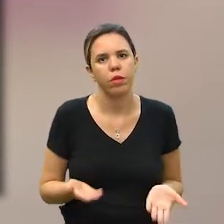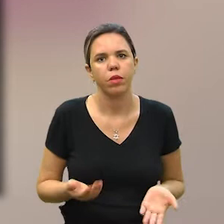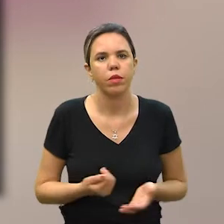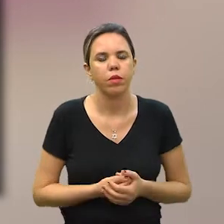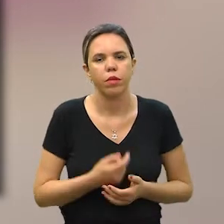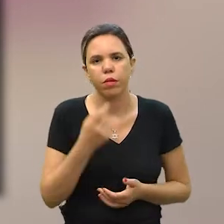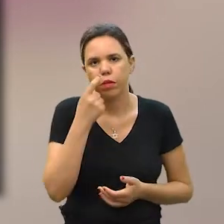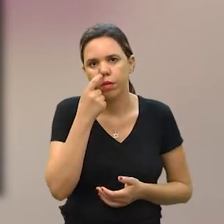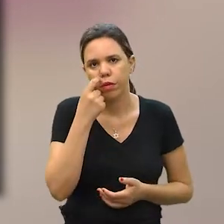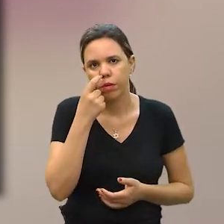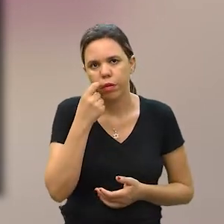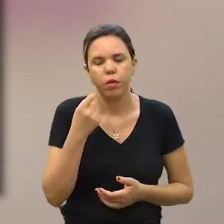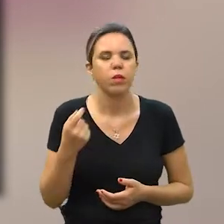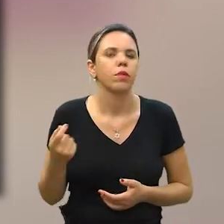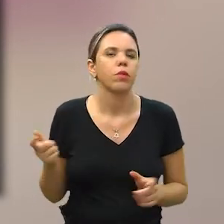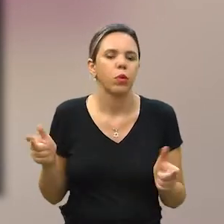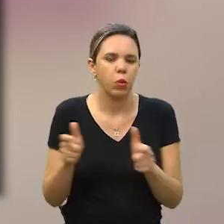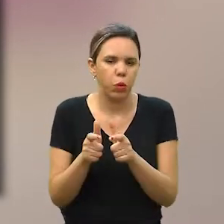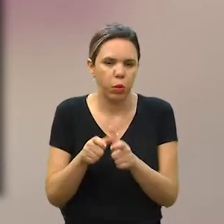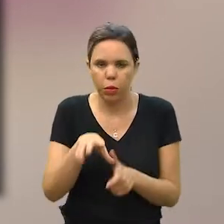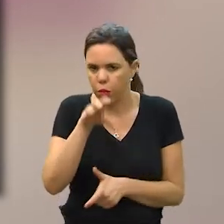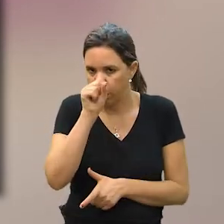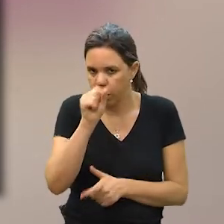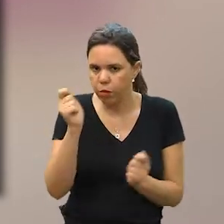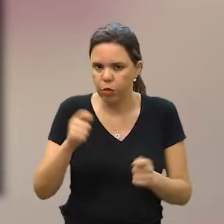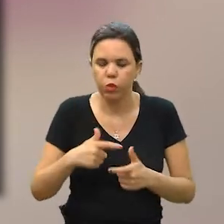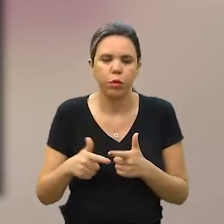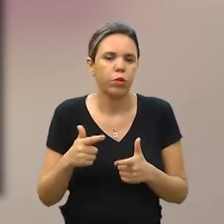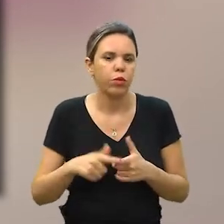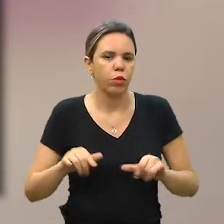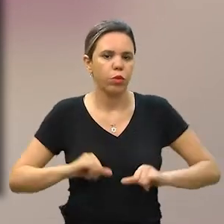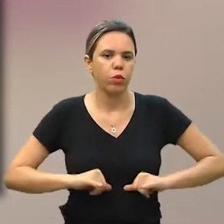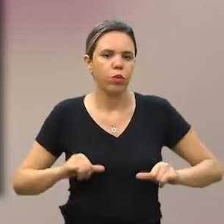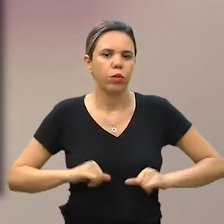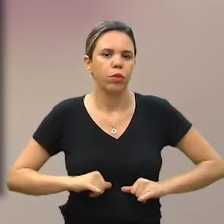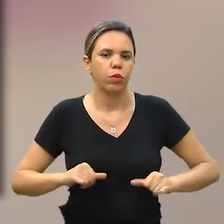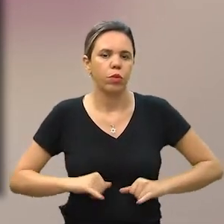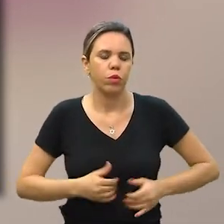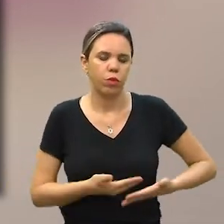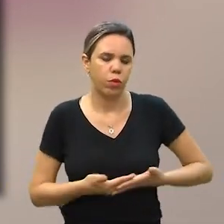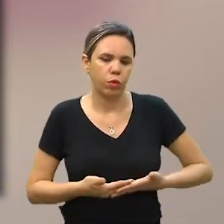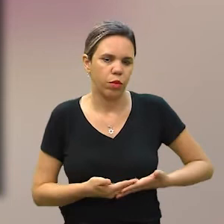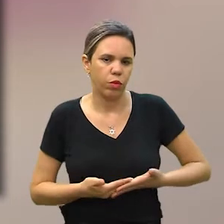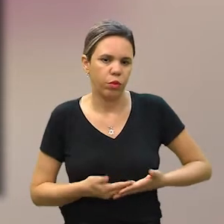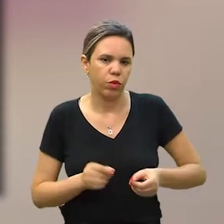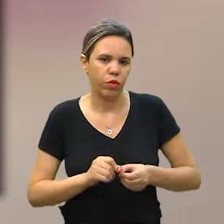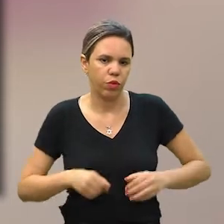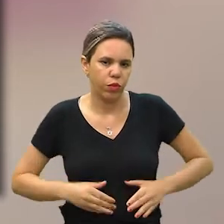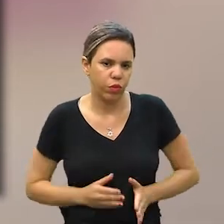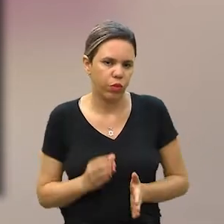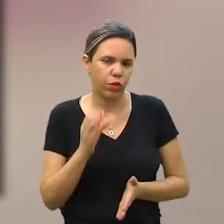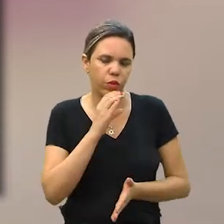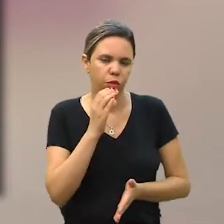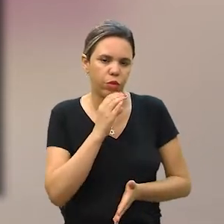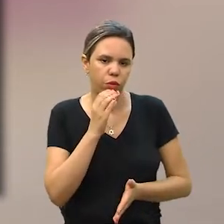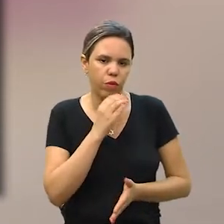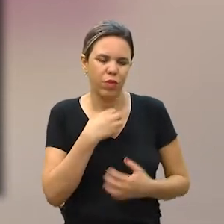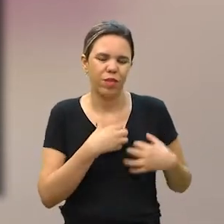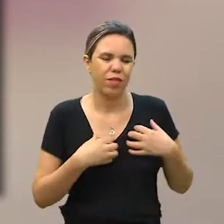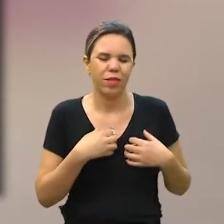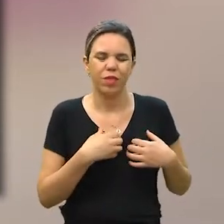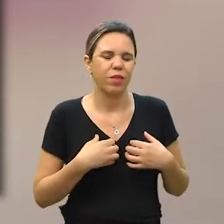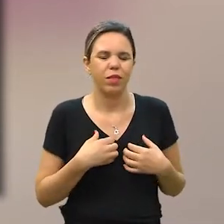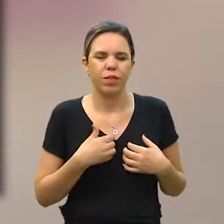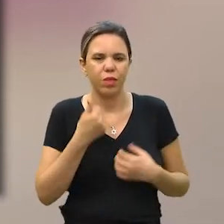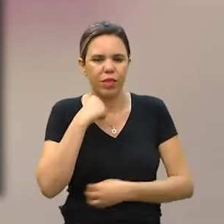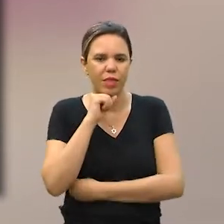é? Então, a queda de oxigenação pode levar a um sofrimento fetal e você ter que fazer o parto pelo mau estado da